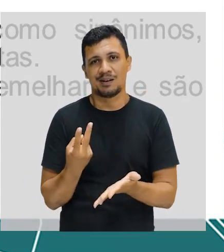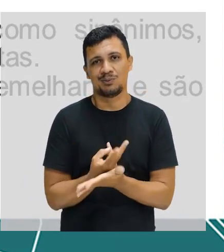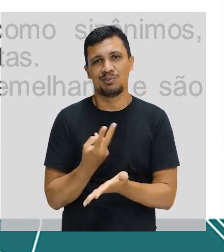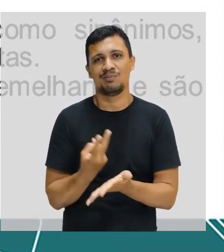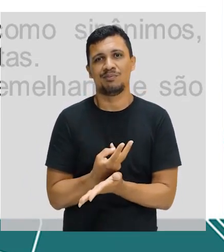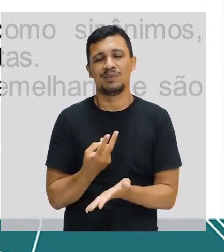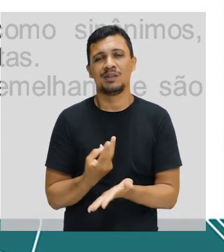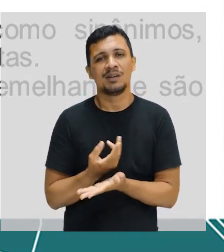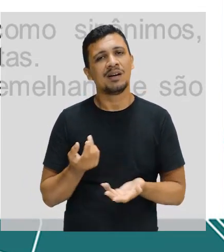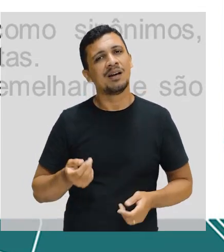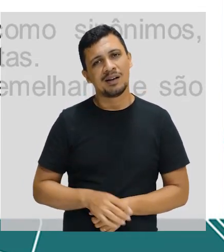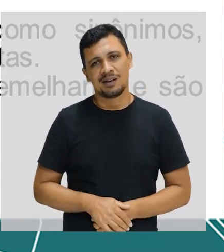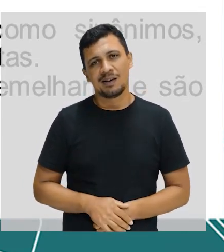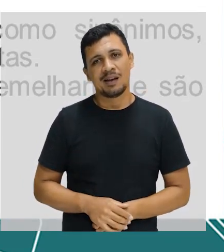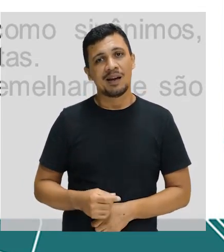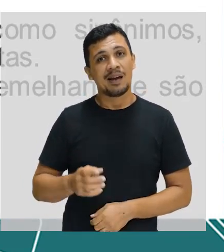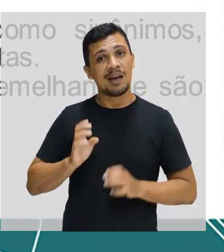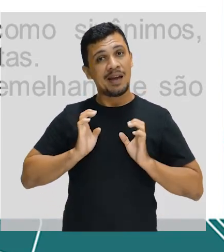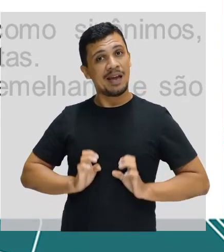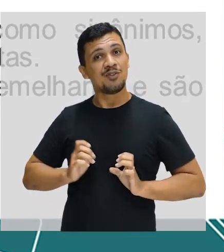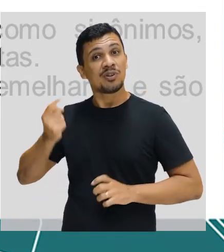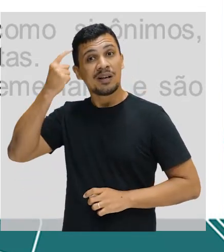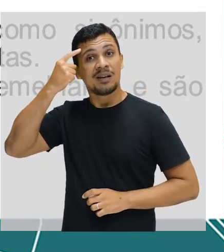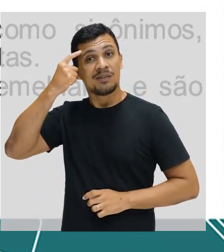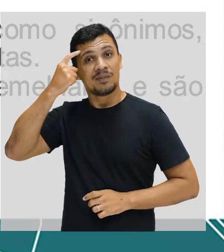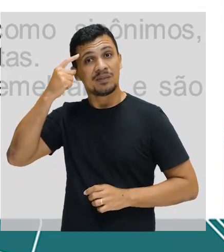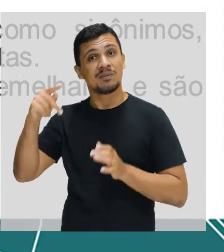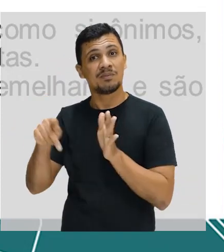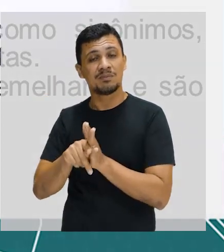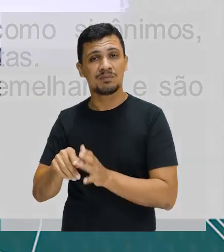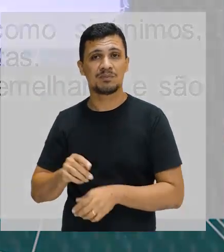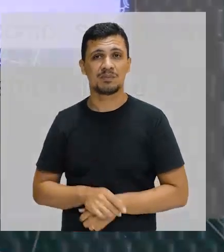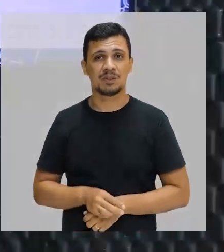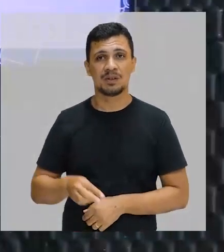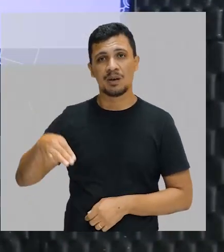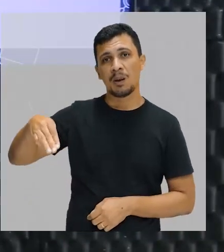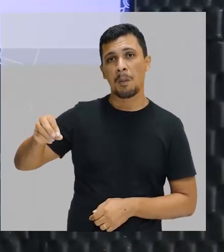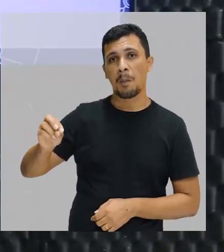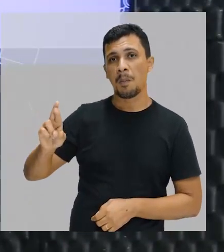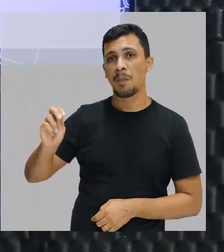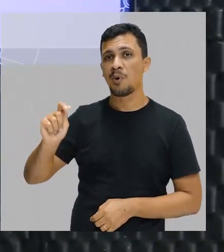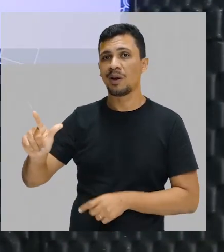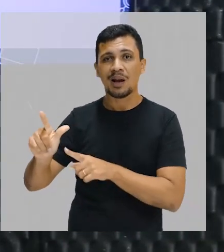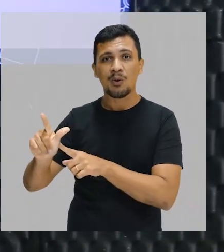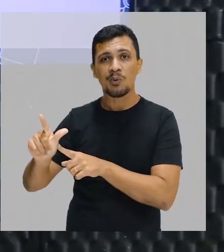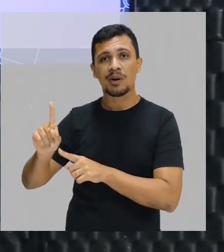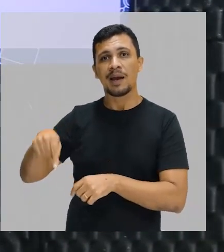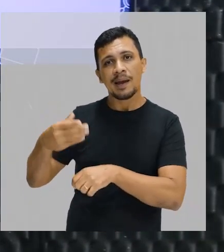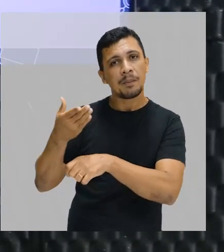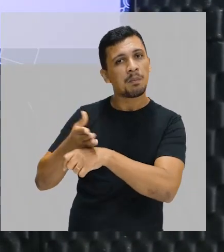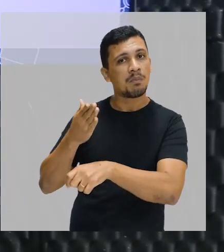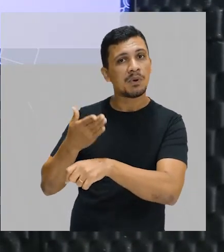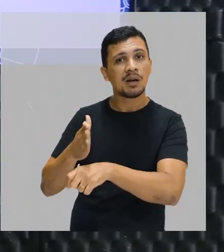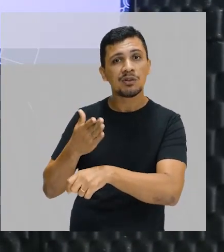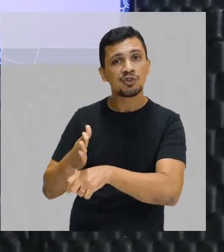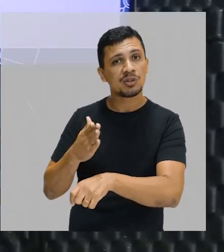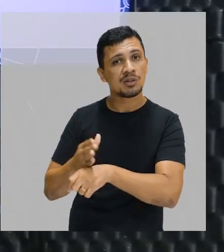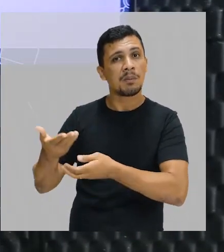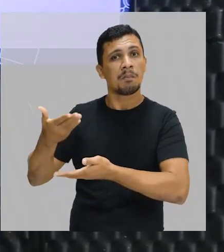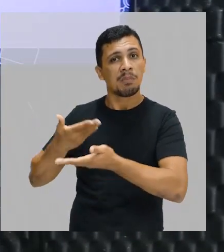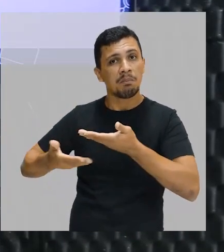regras necessariamente, ela faz uma reflexão. A moral se volta ao estudo teórico, piorou, porque a moral é prática, está fora,